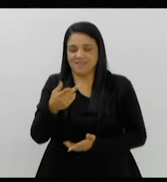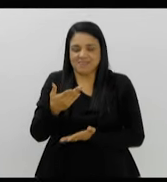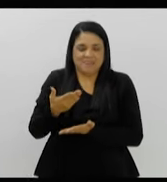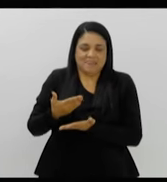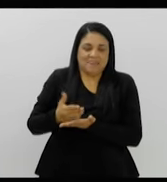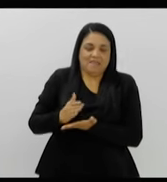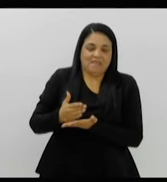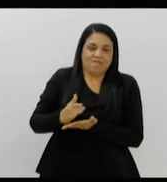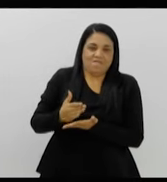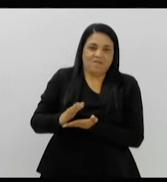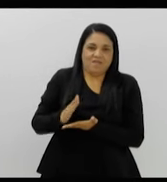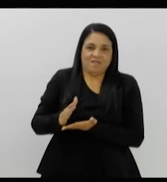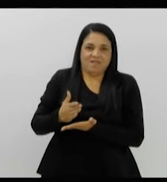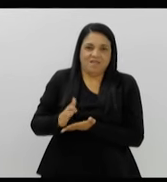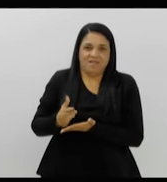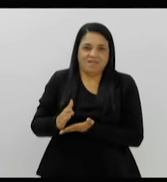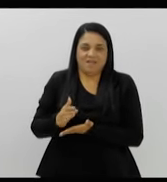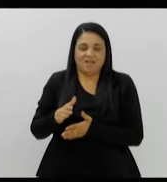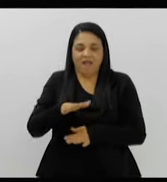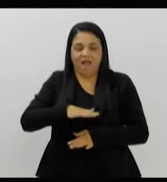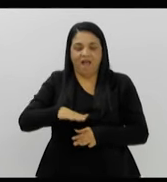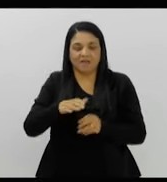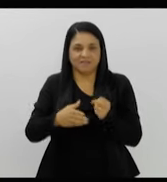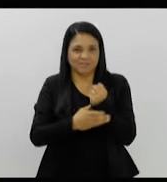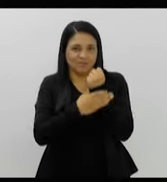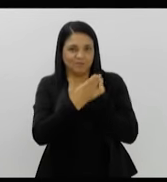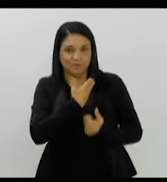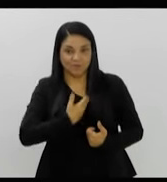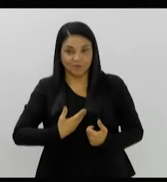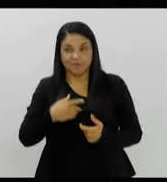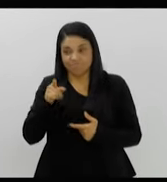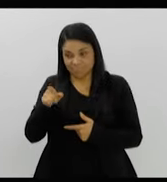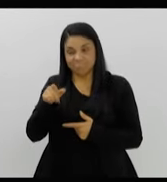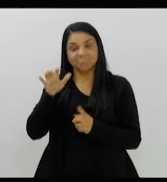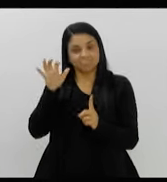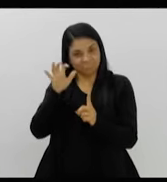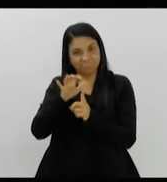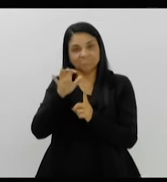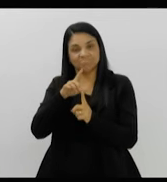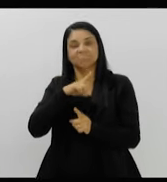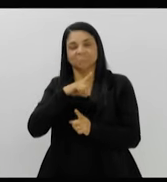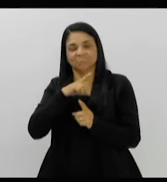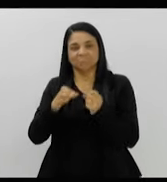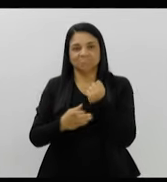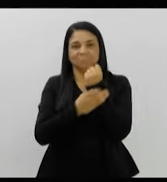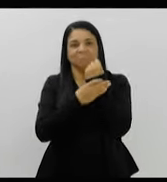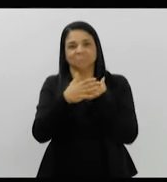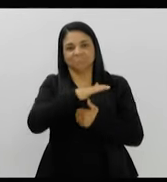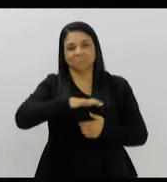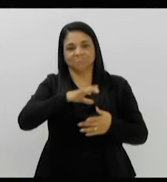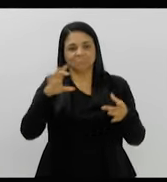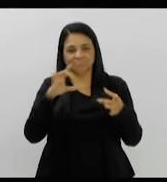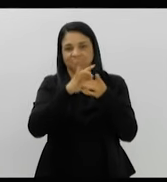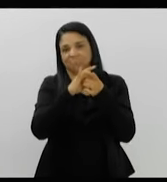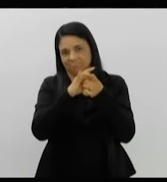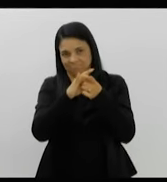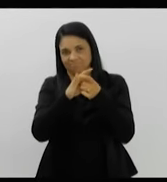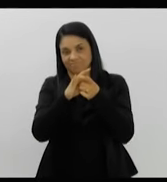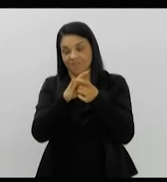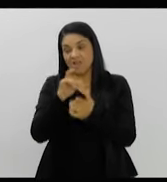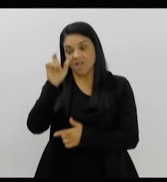com a área de segurança pública você tem tudo a ver com a área de segurança pública Aliás